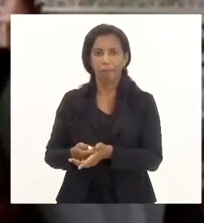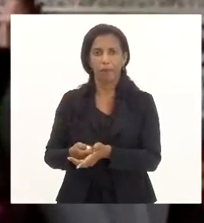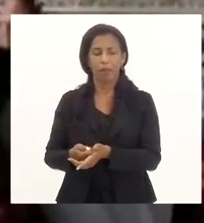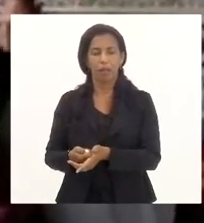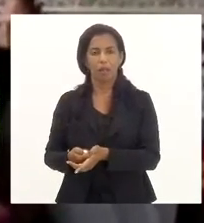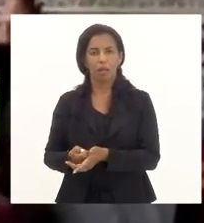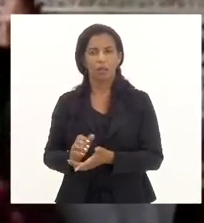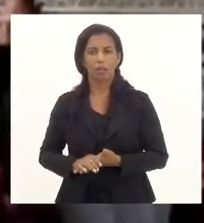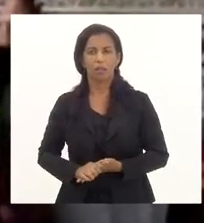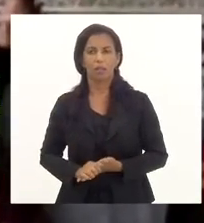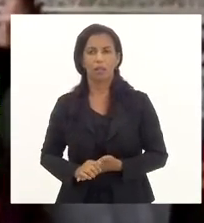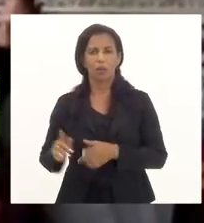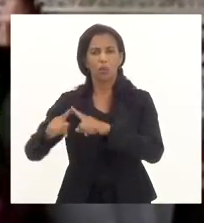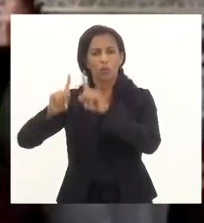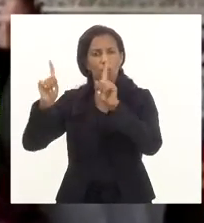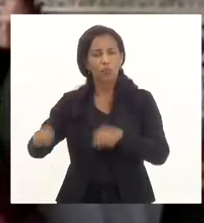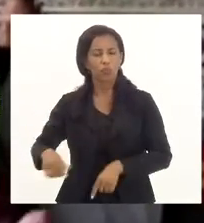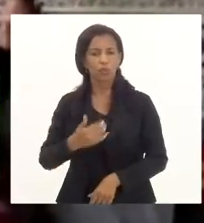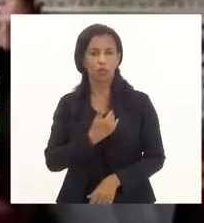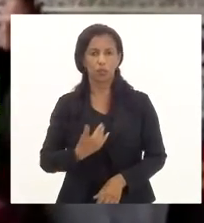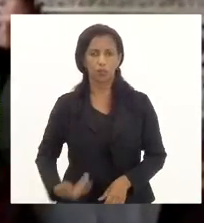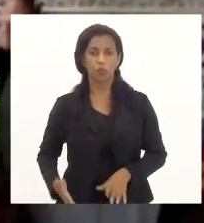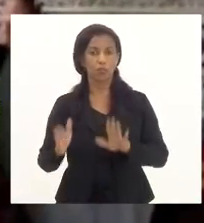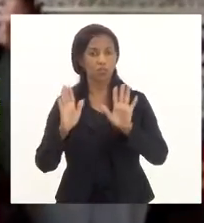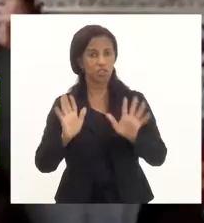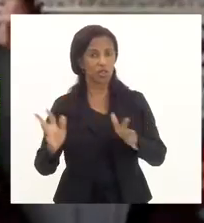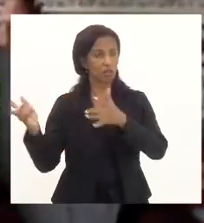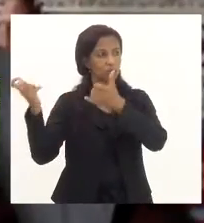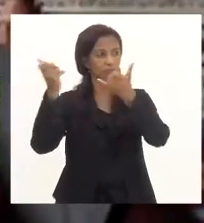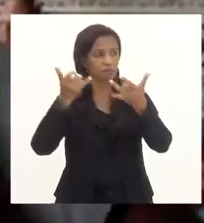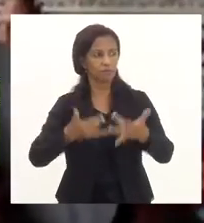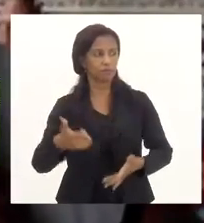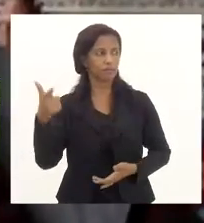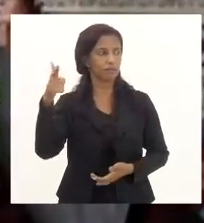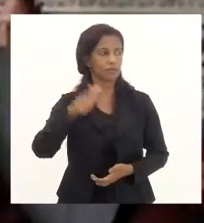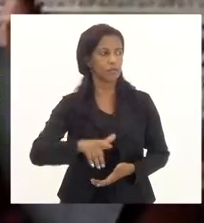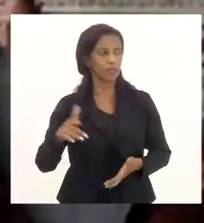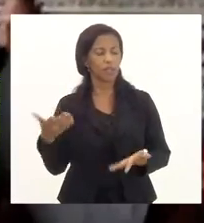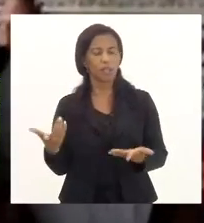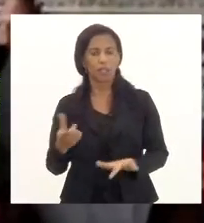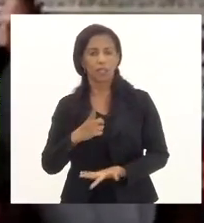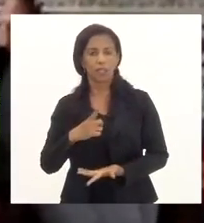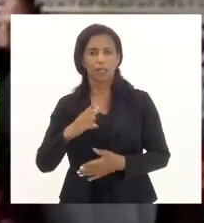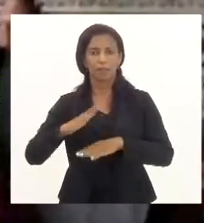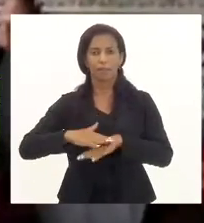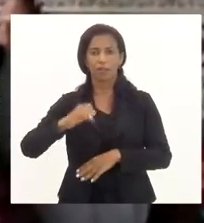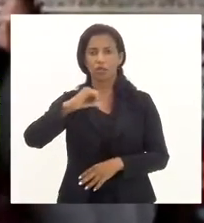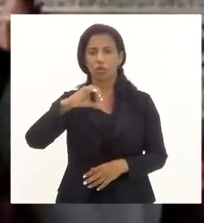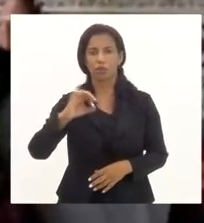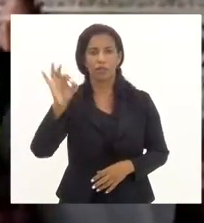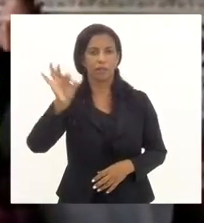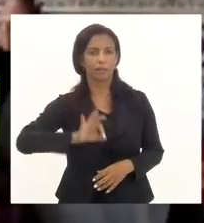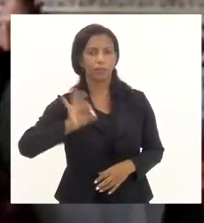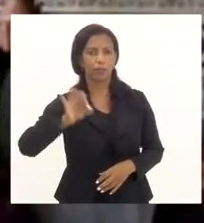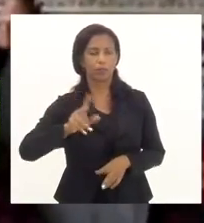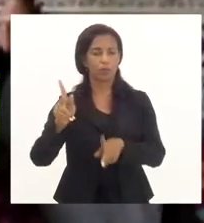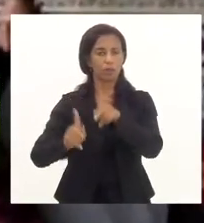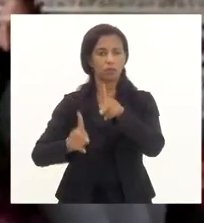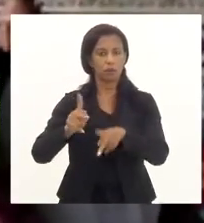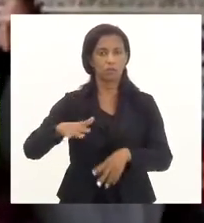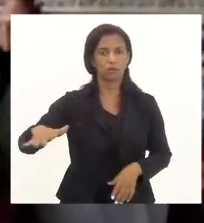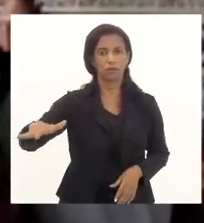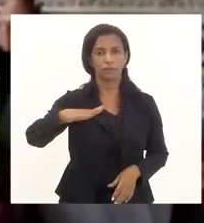dramaticamente o funcionalismo público já disse aqui no Recife que atende a mais de noventa porcento da população